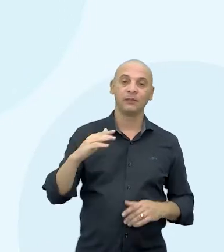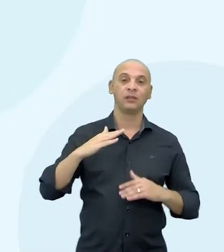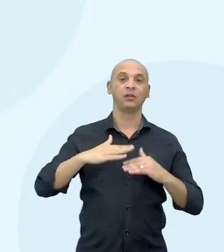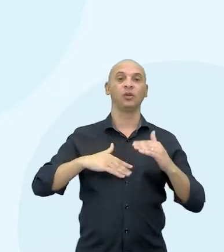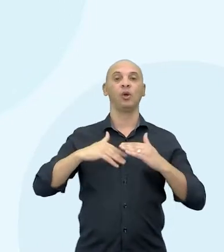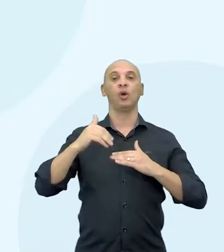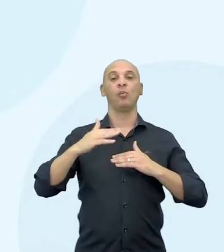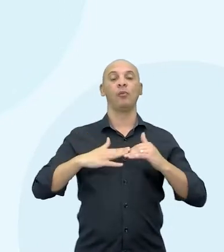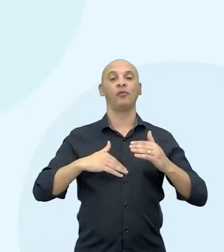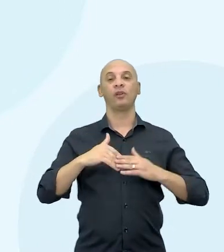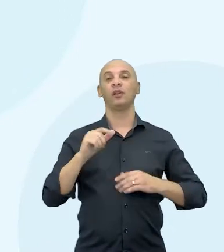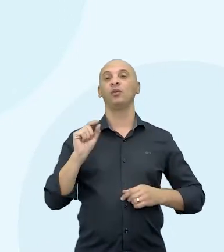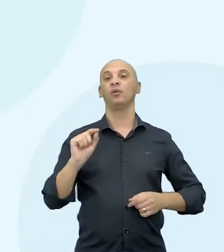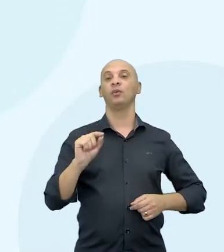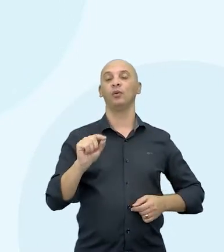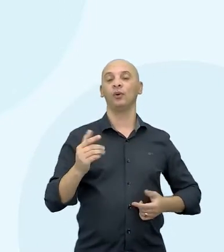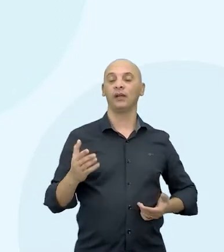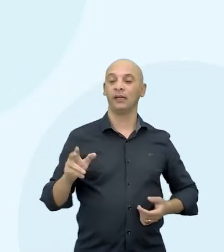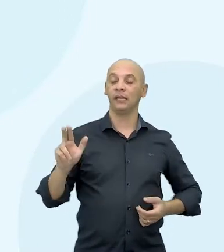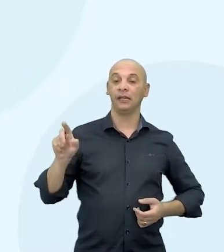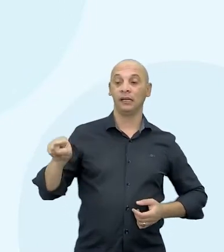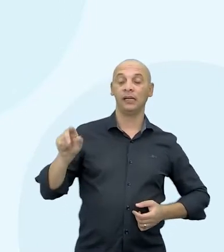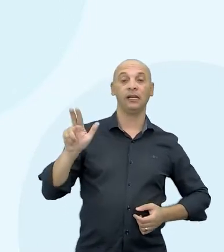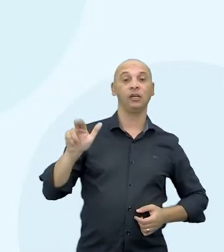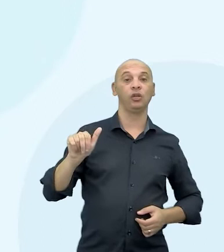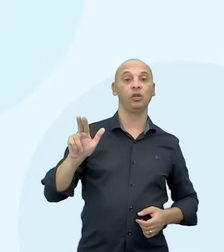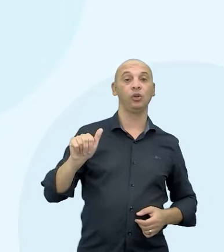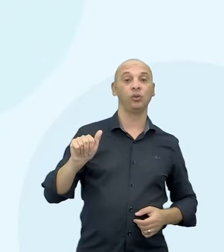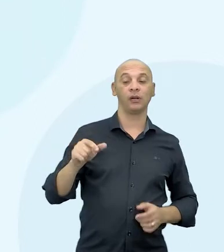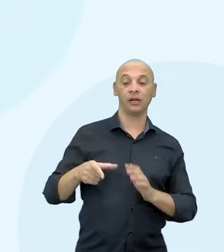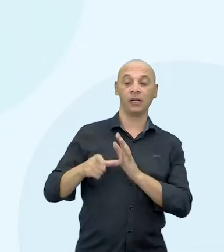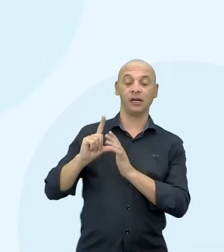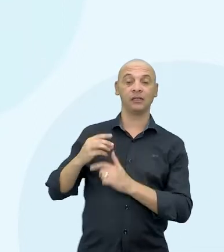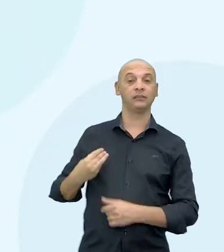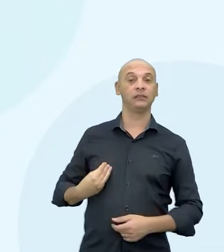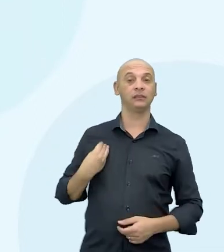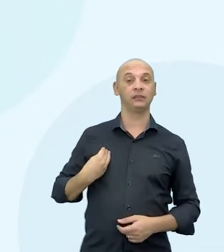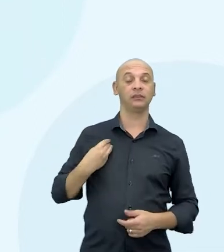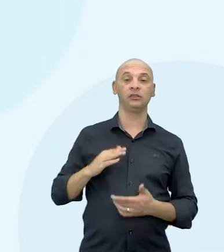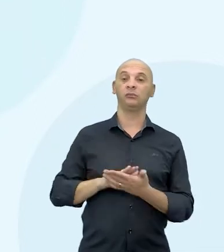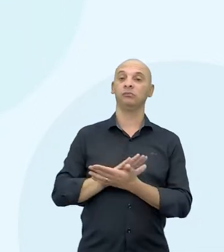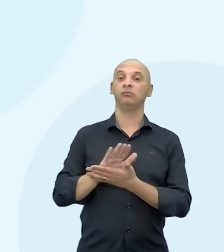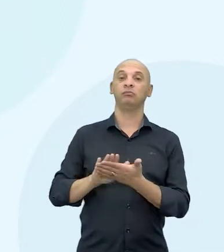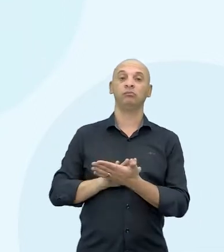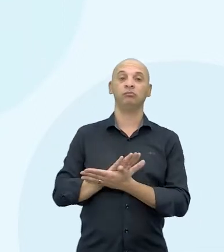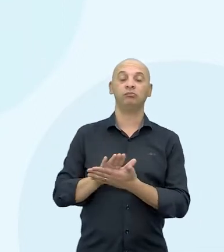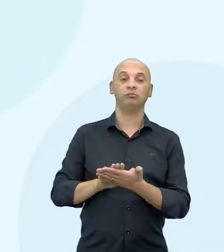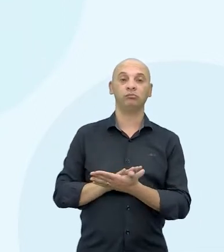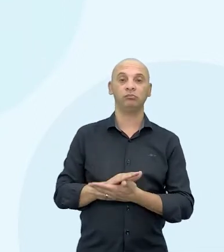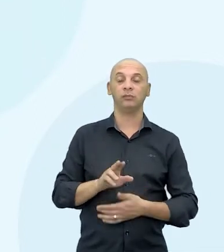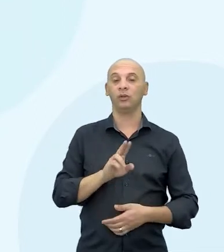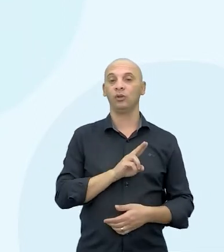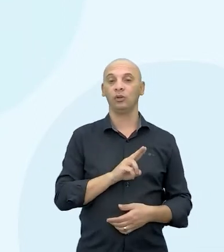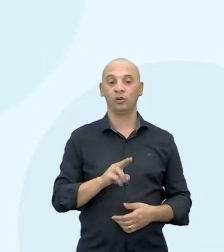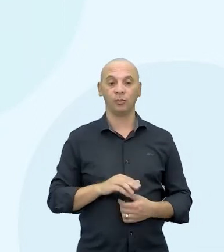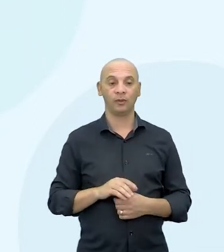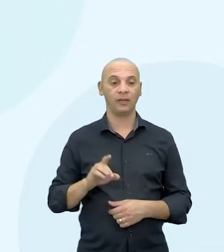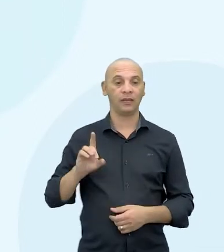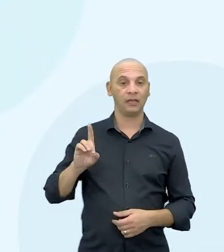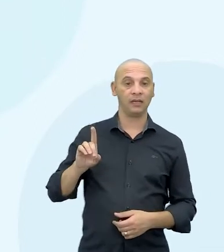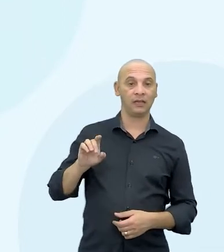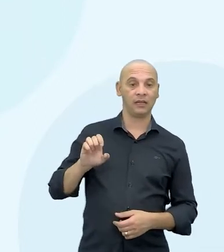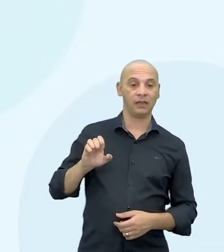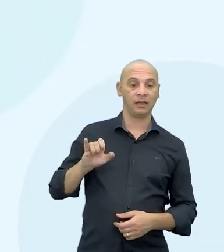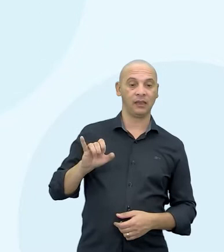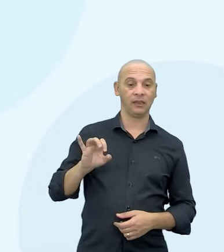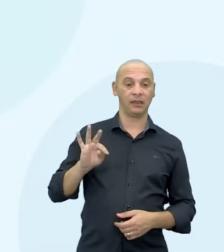profissional que nunca havia existido, que é esse profissional que é conhecido como data broker, né?